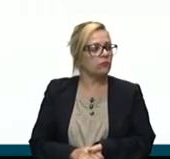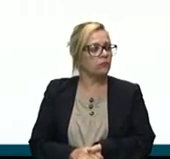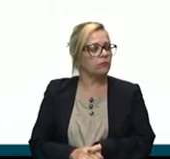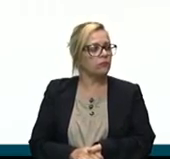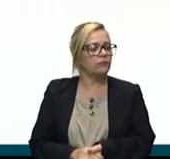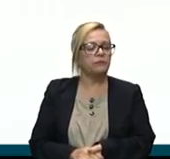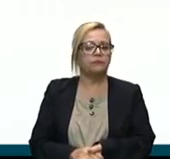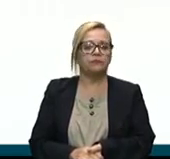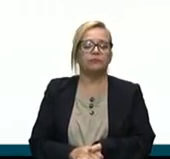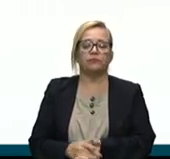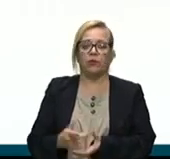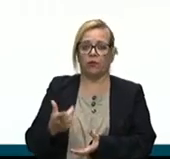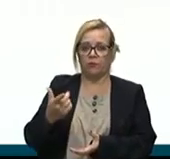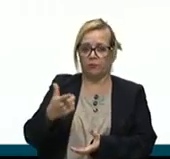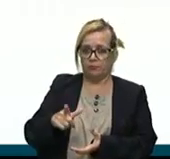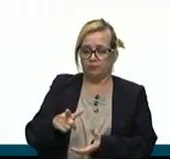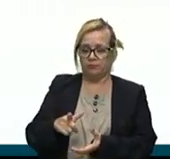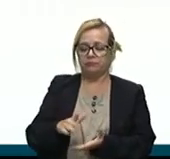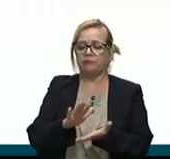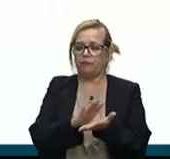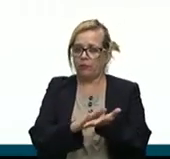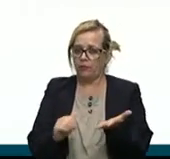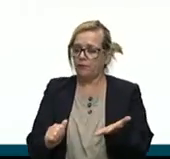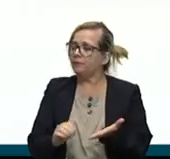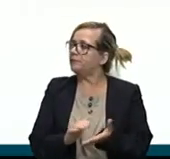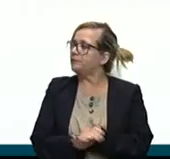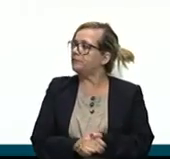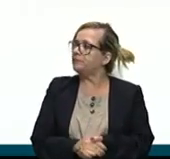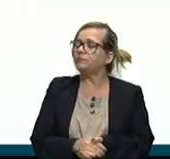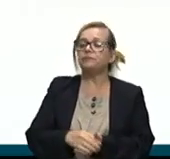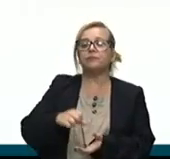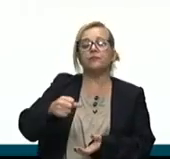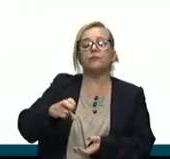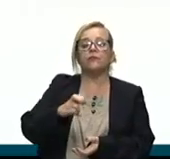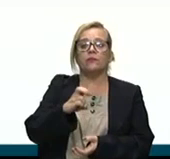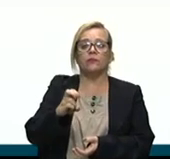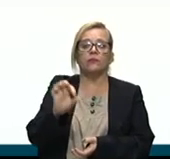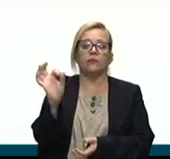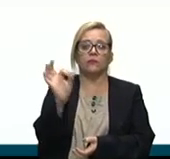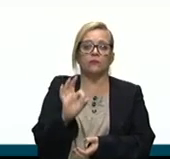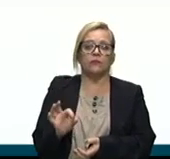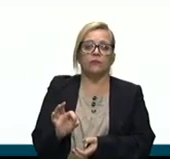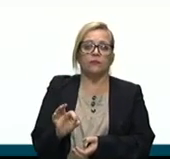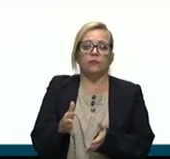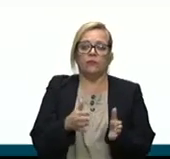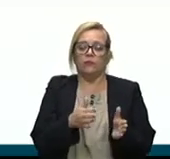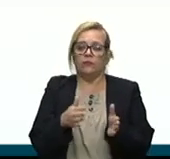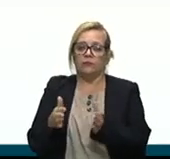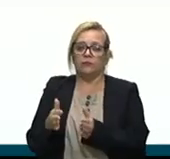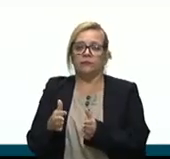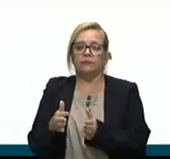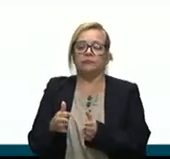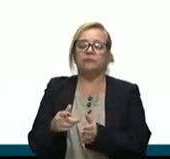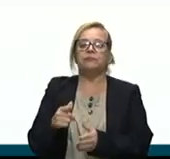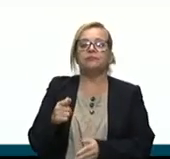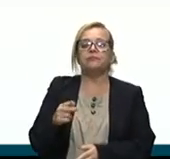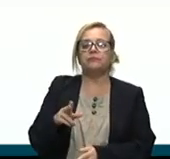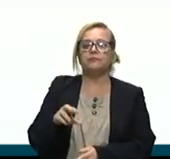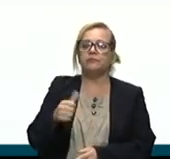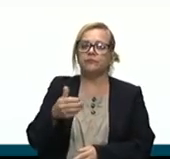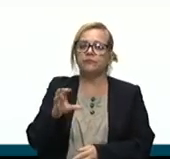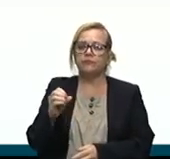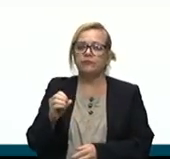Para o intervalo de confiança, vamos supor o nível de significância de 95% e o intervalo de predição para G igual a